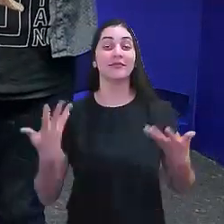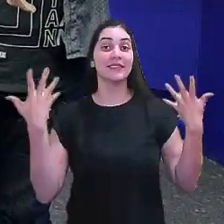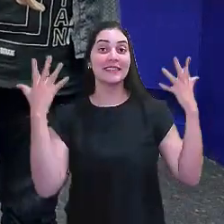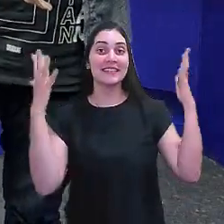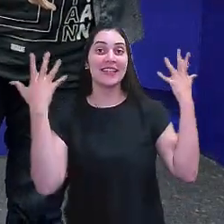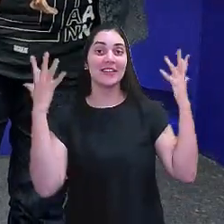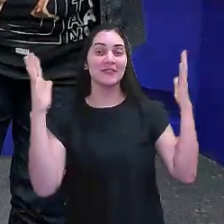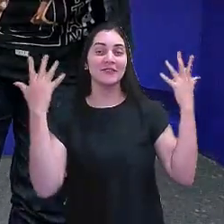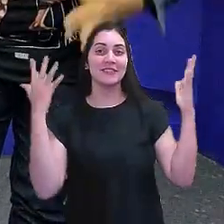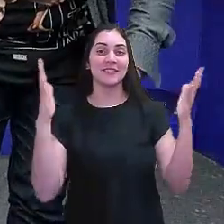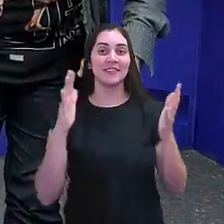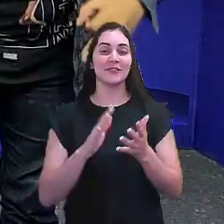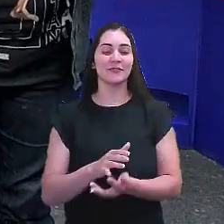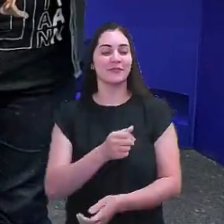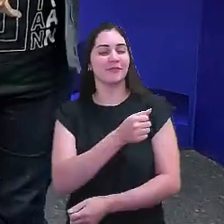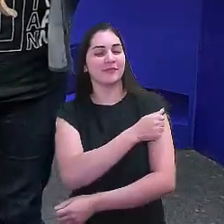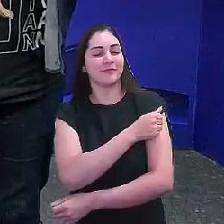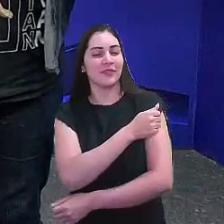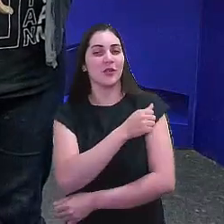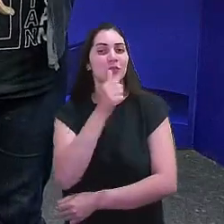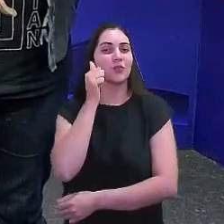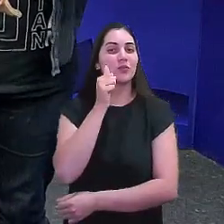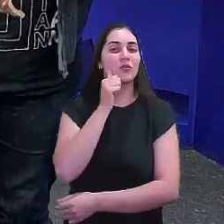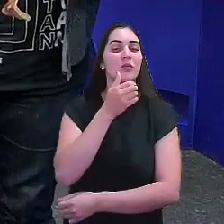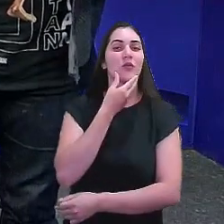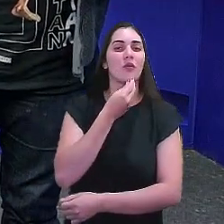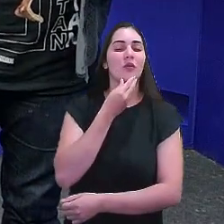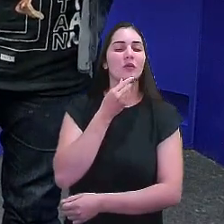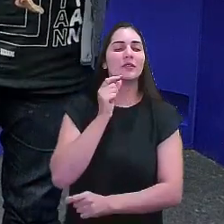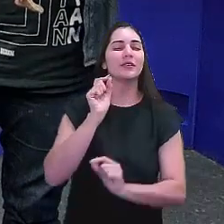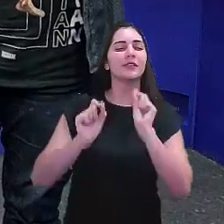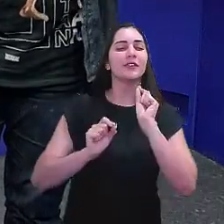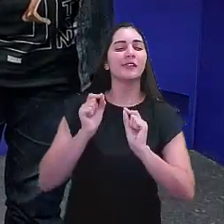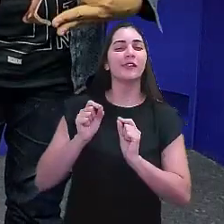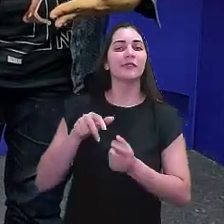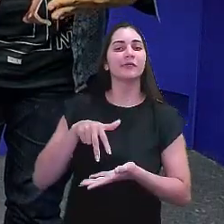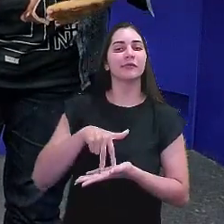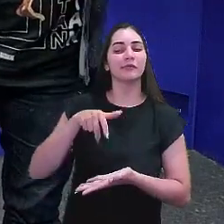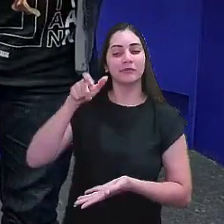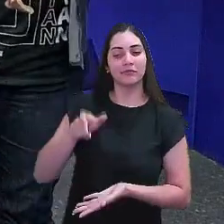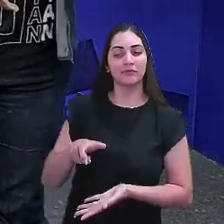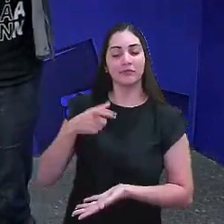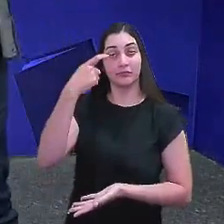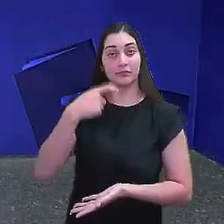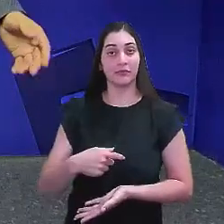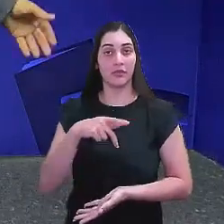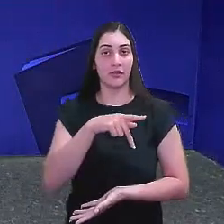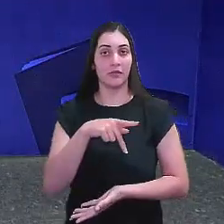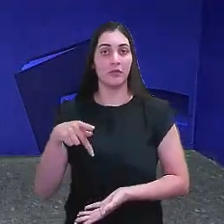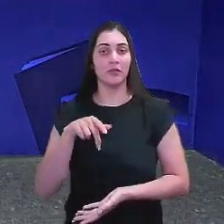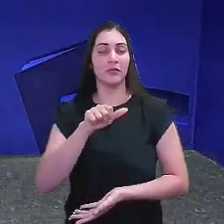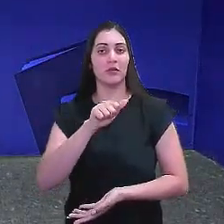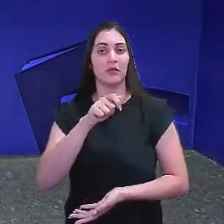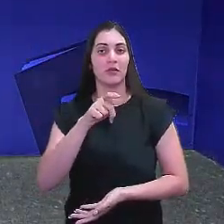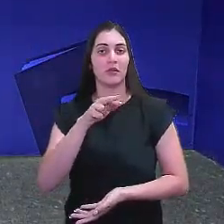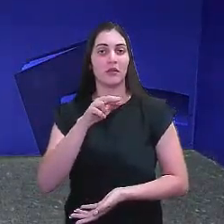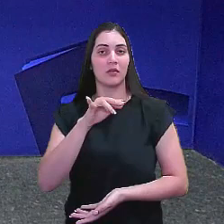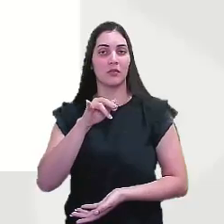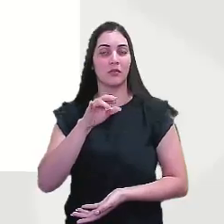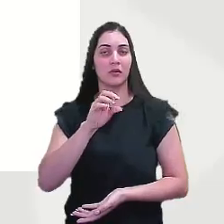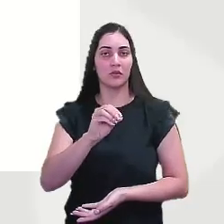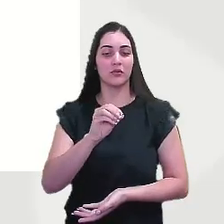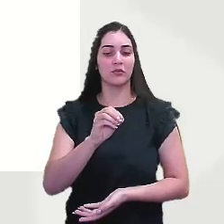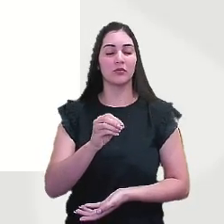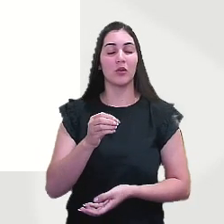Salve, salve, aluna e aluno. Quem é que está aqui na área? Professor Aprígio, já convidando a você a prestar atenção nessa imagem aí para